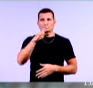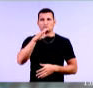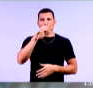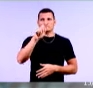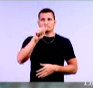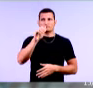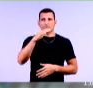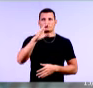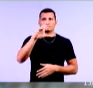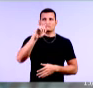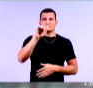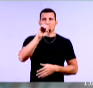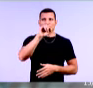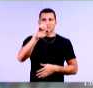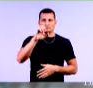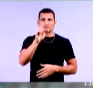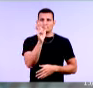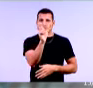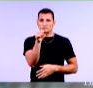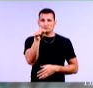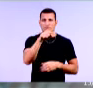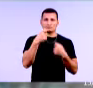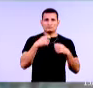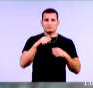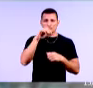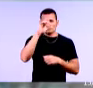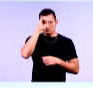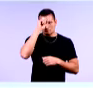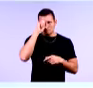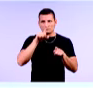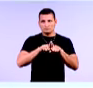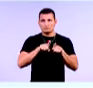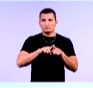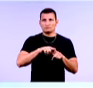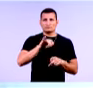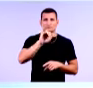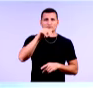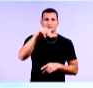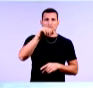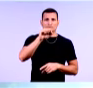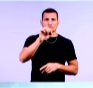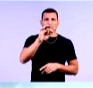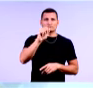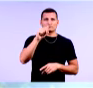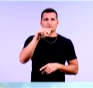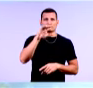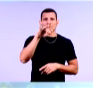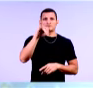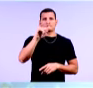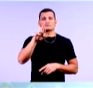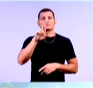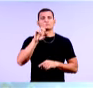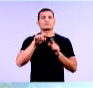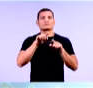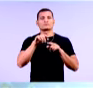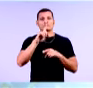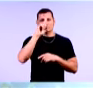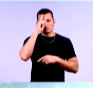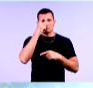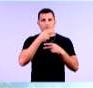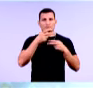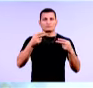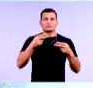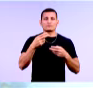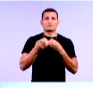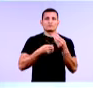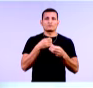A palavra que vocês precisam também aprender, instanciar uma classe. Instanciar uma classe nada mais é do que criar um objeto. E como é